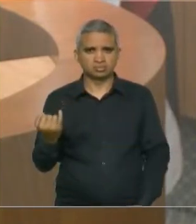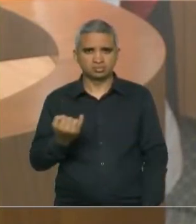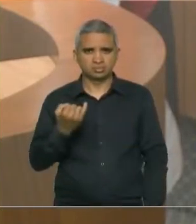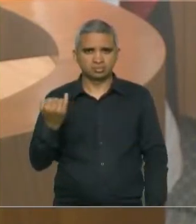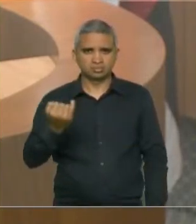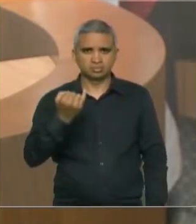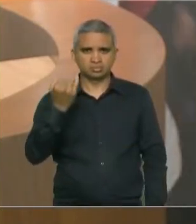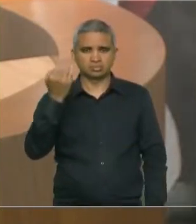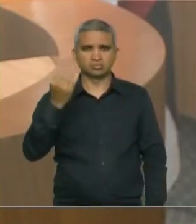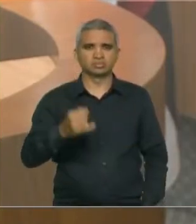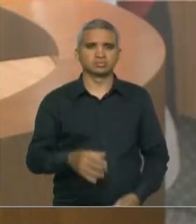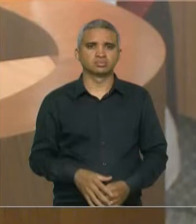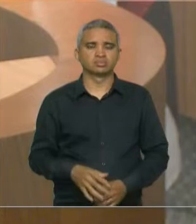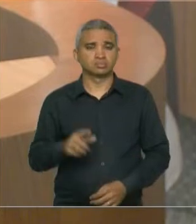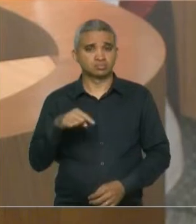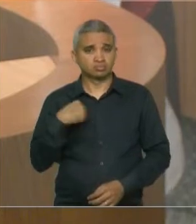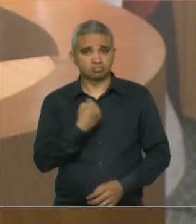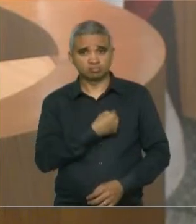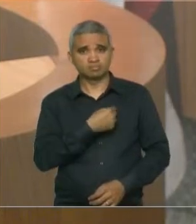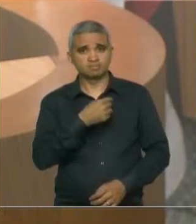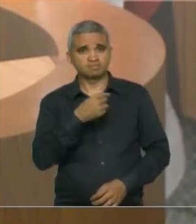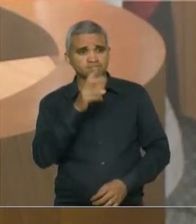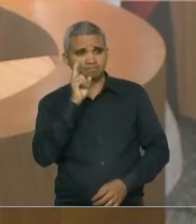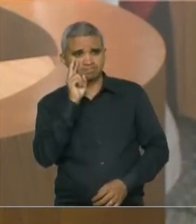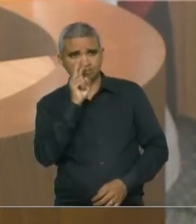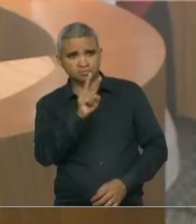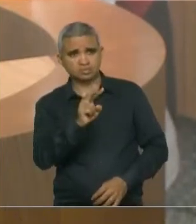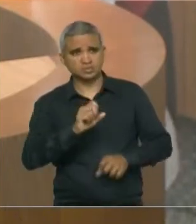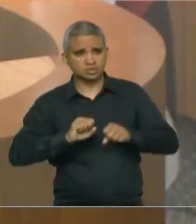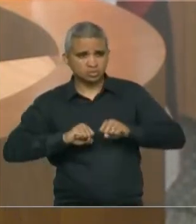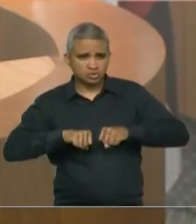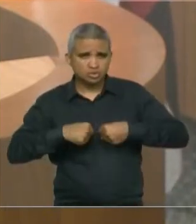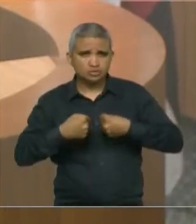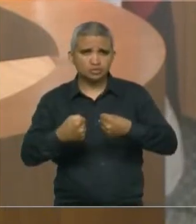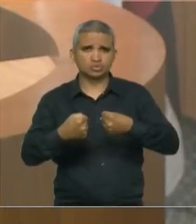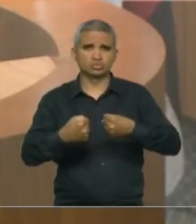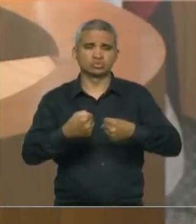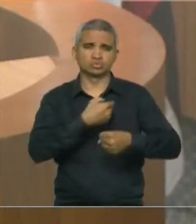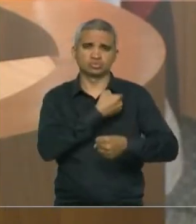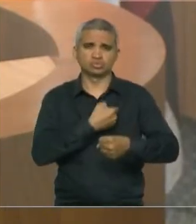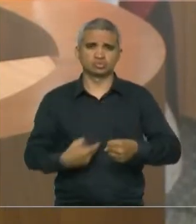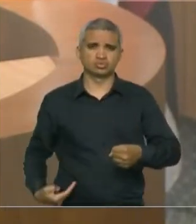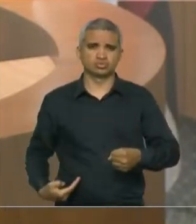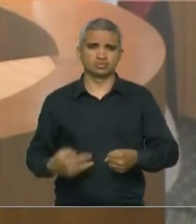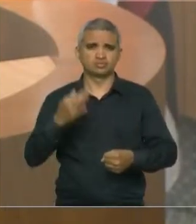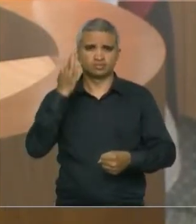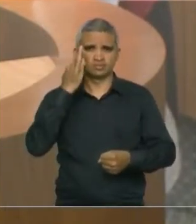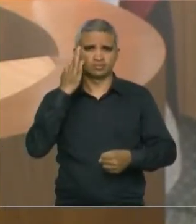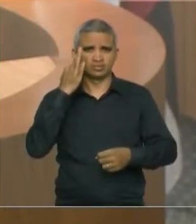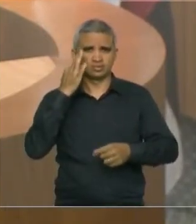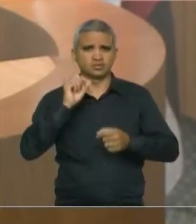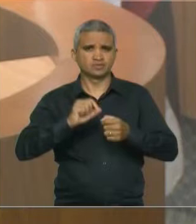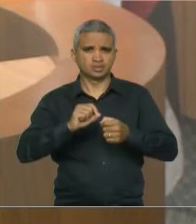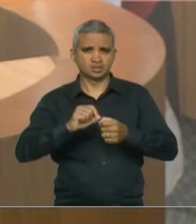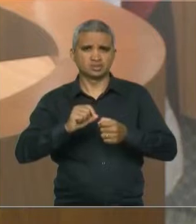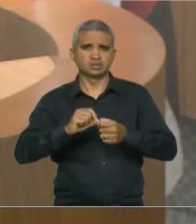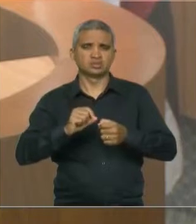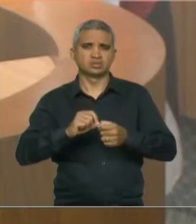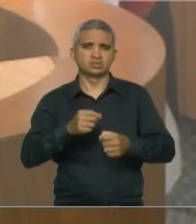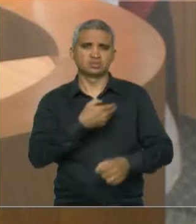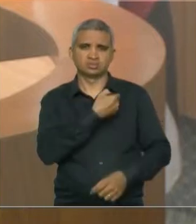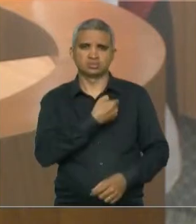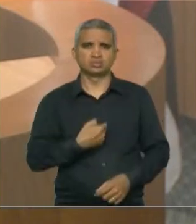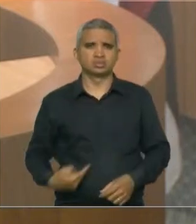reconhecermos o esforço que o governo tem feito na saúde pública no Estado do Maranhão, apesar das dificuldades que estamos enfrentando.